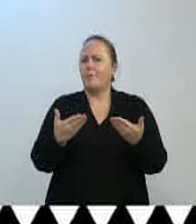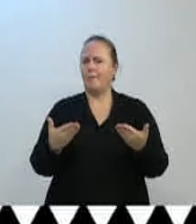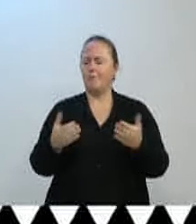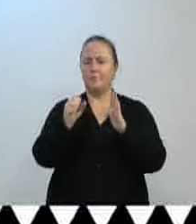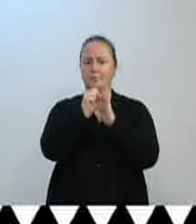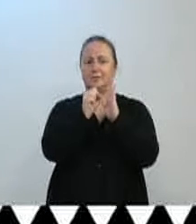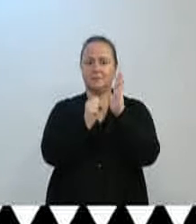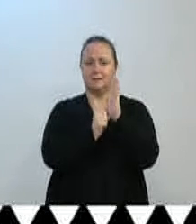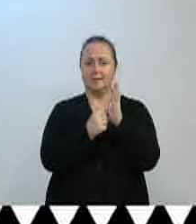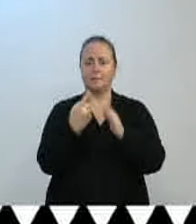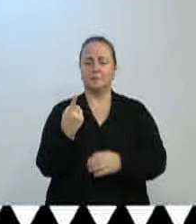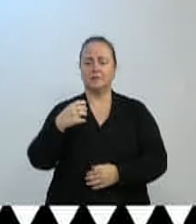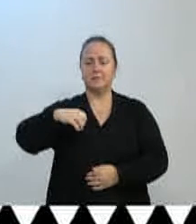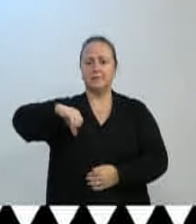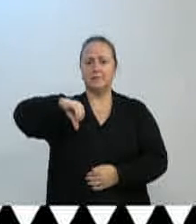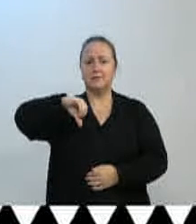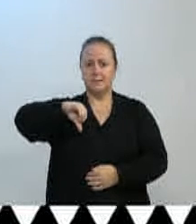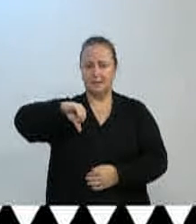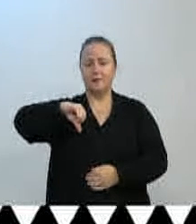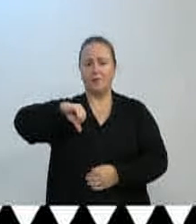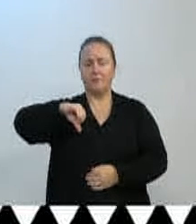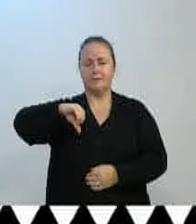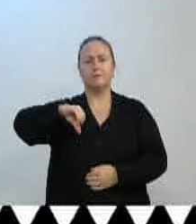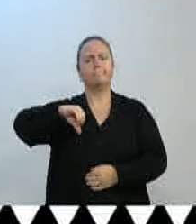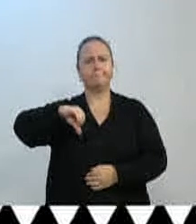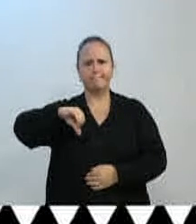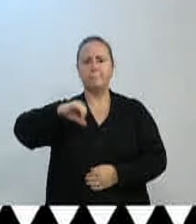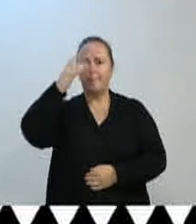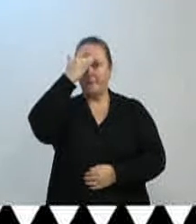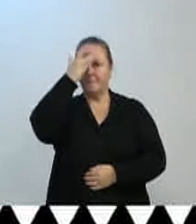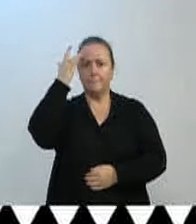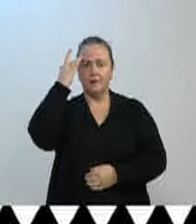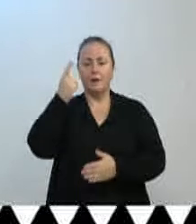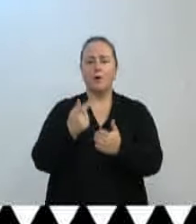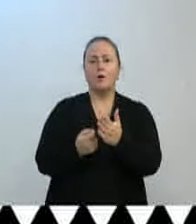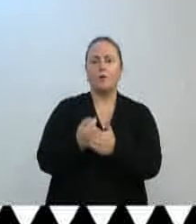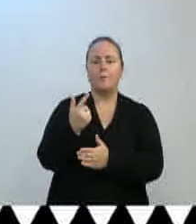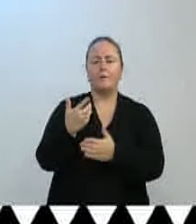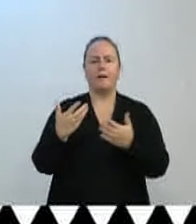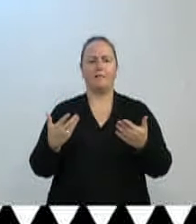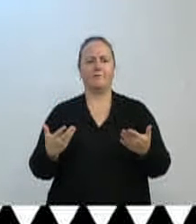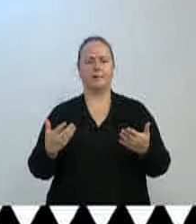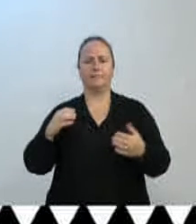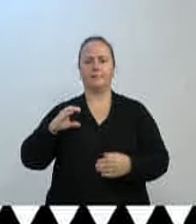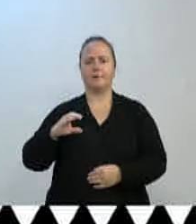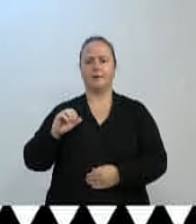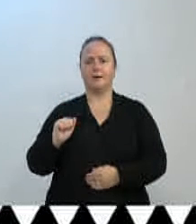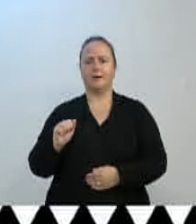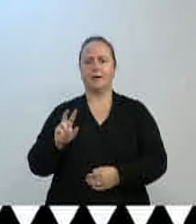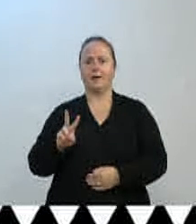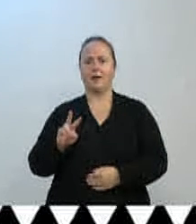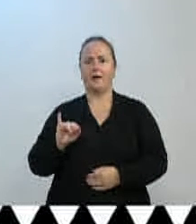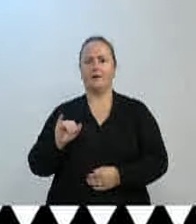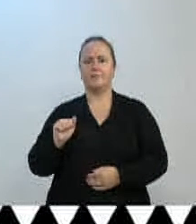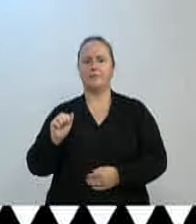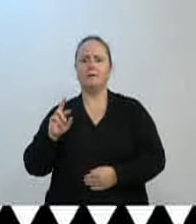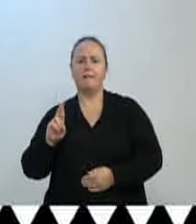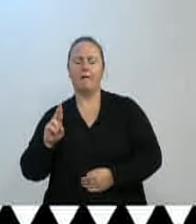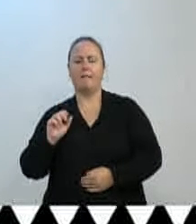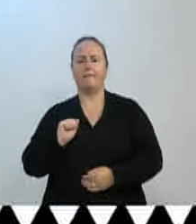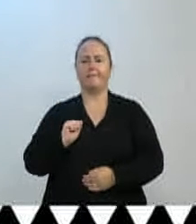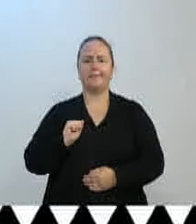século XIX, compravam caviar dos Urais, compravam chocolate